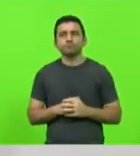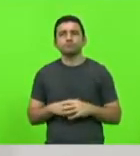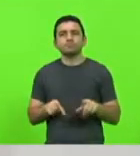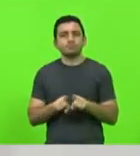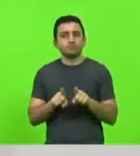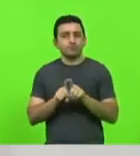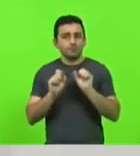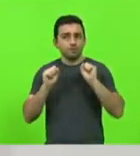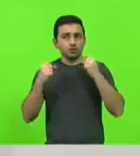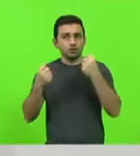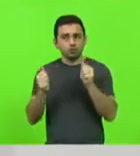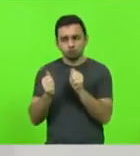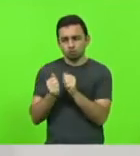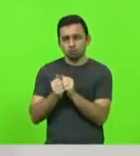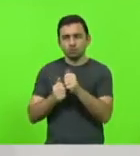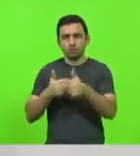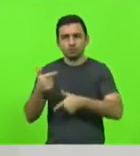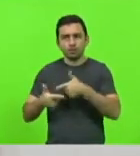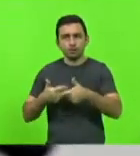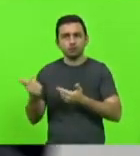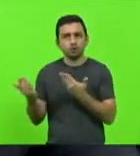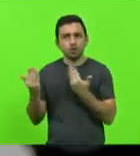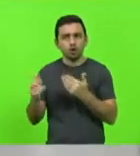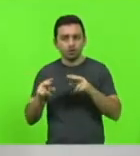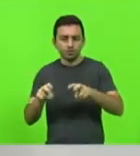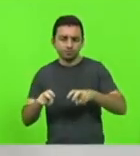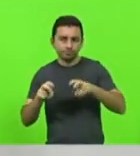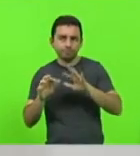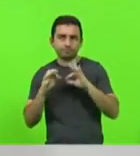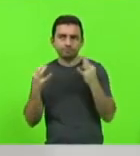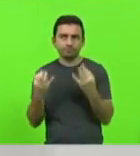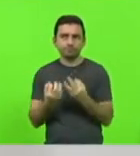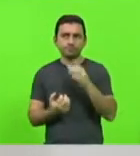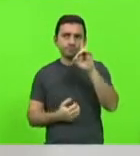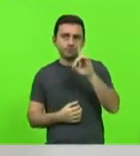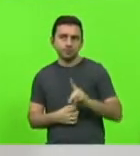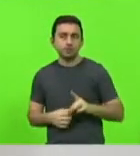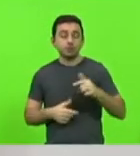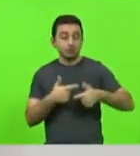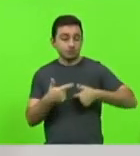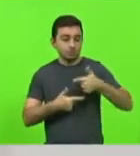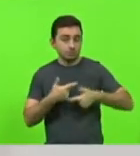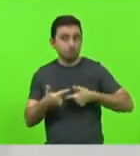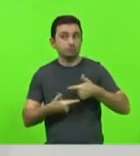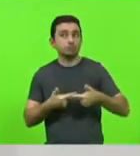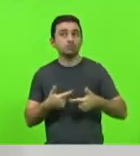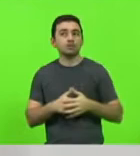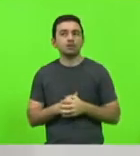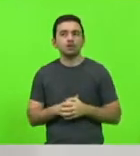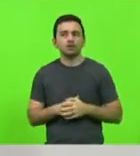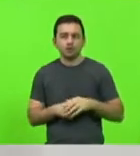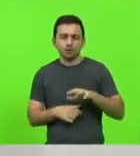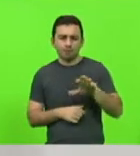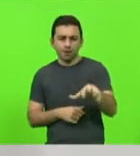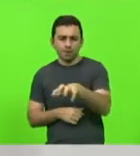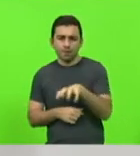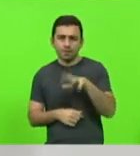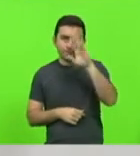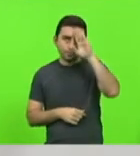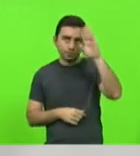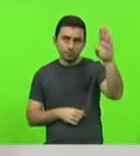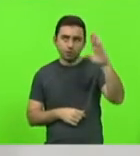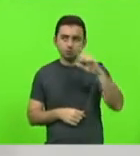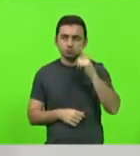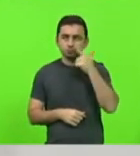trabalho com a juventude, a agricultura familiar e os direitos da classe trabalhadora. Os eixos centrais que nos fizeram assumir o